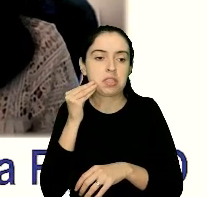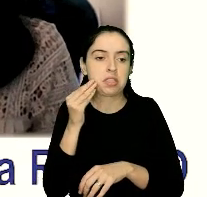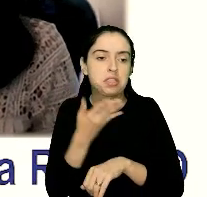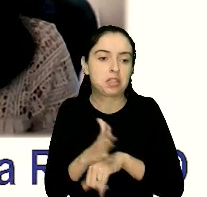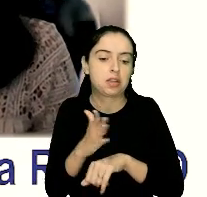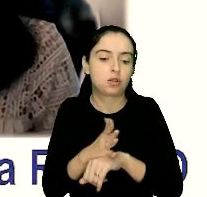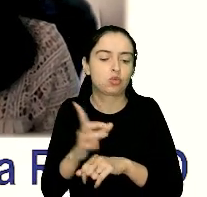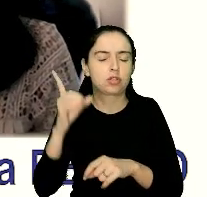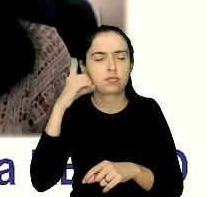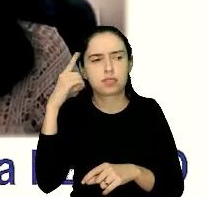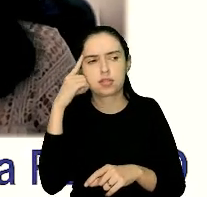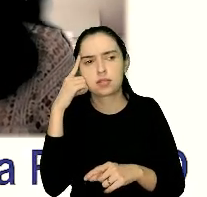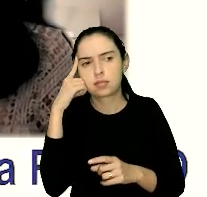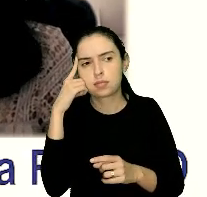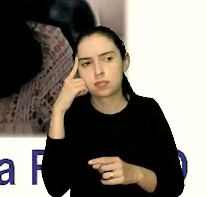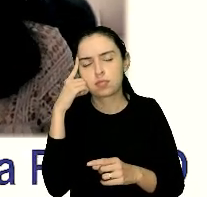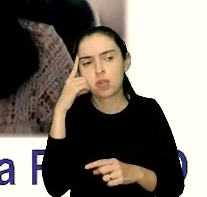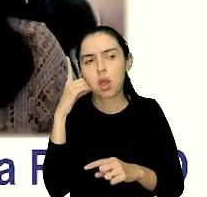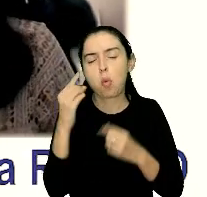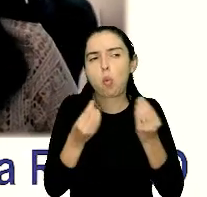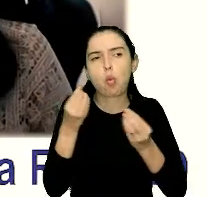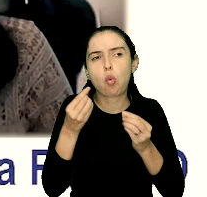alguns questionamentos e até